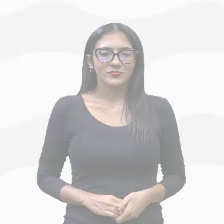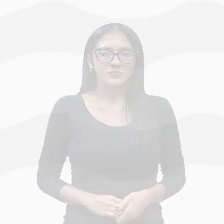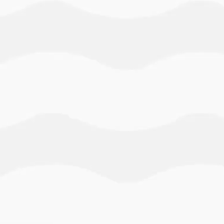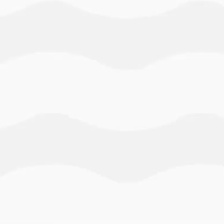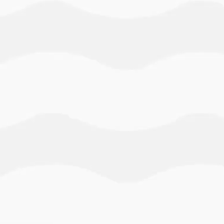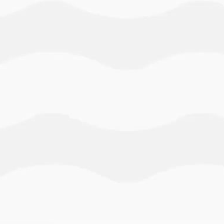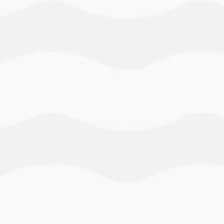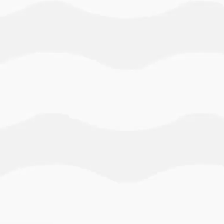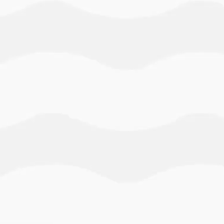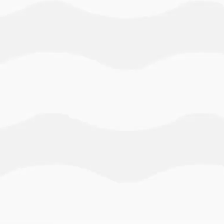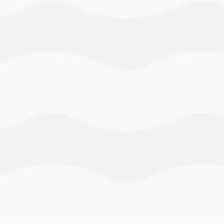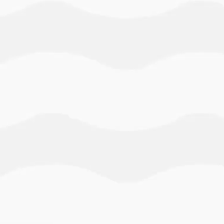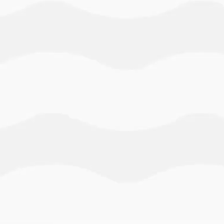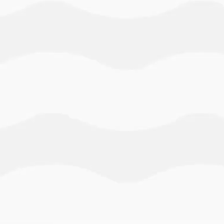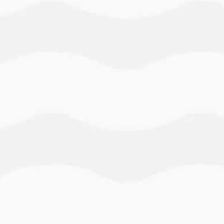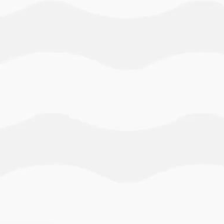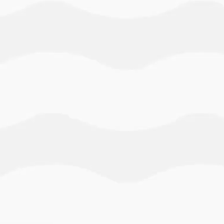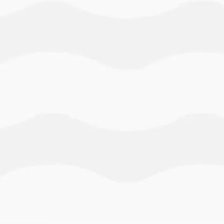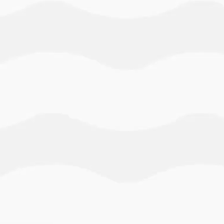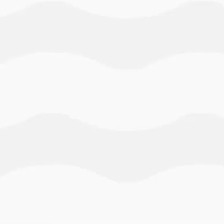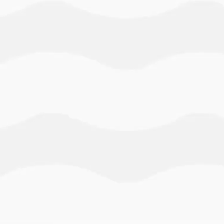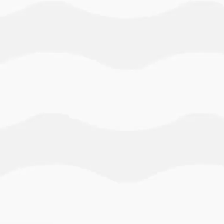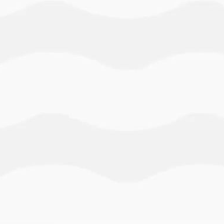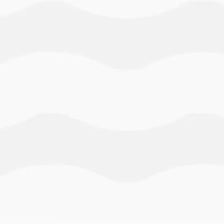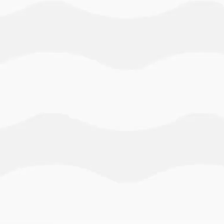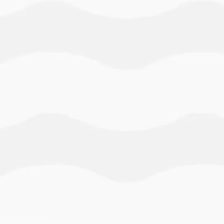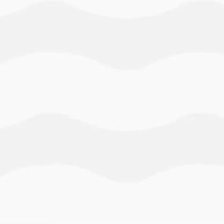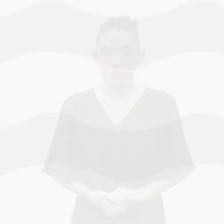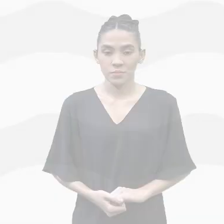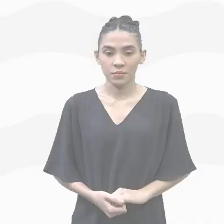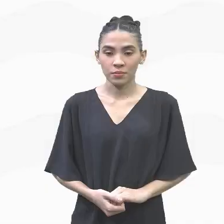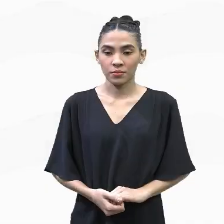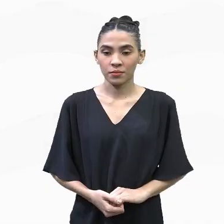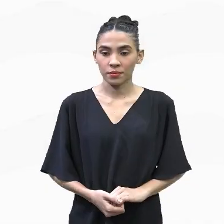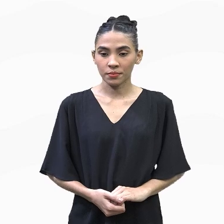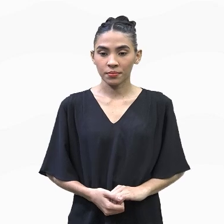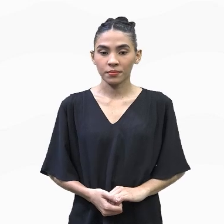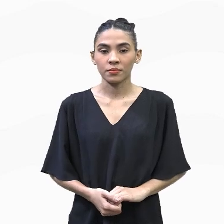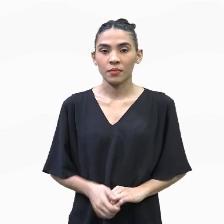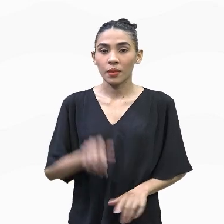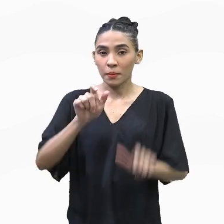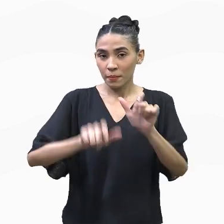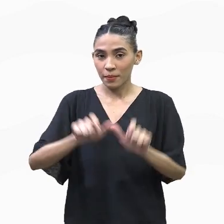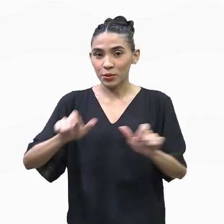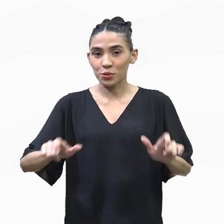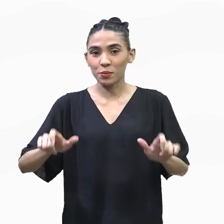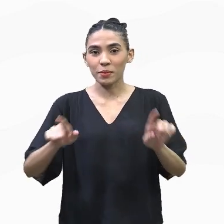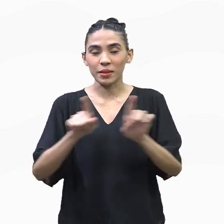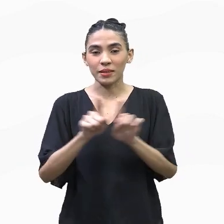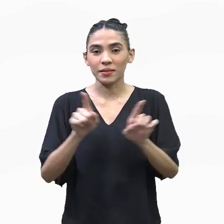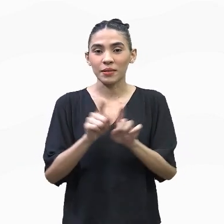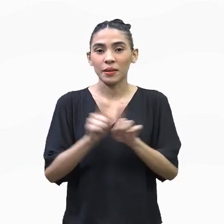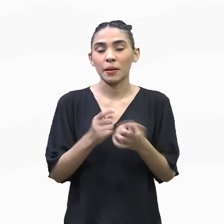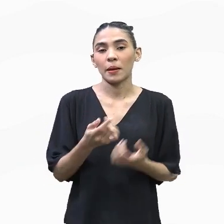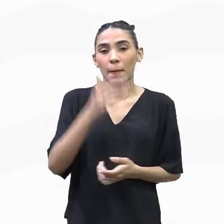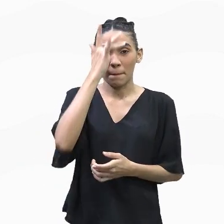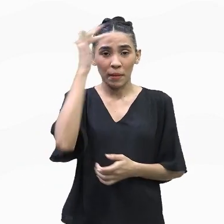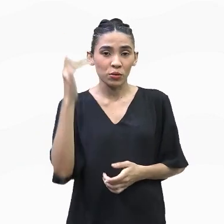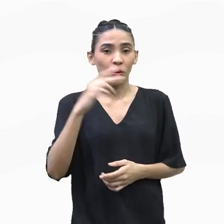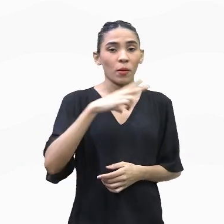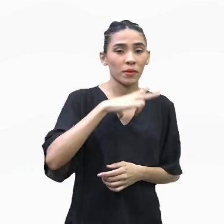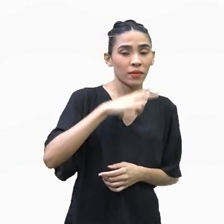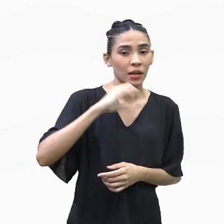normas voltadas para atividades comerciais de pessoas físicas ou